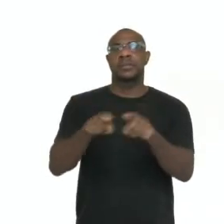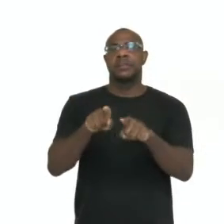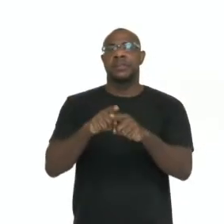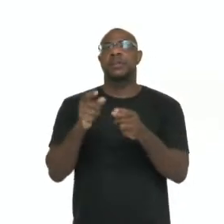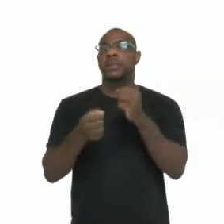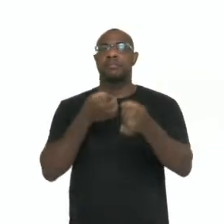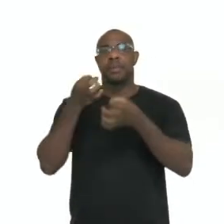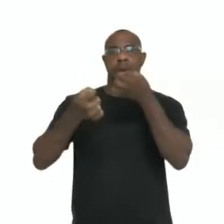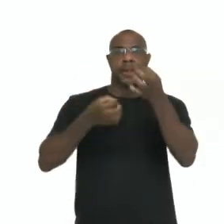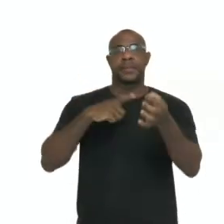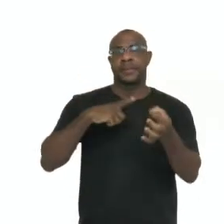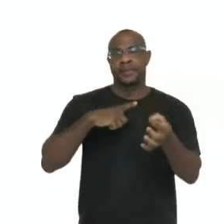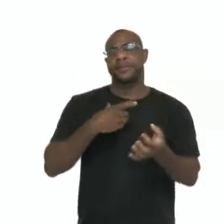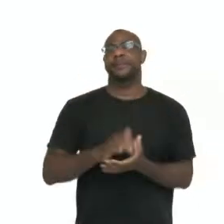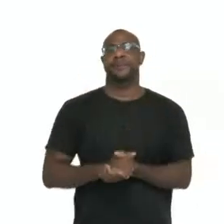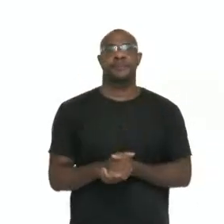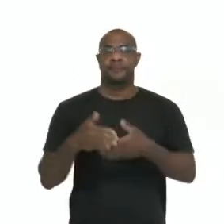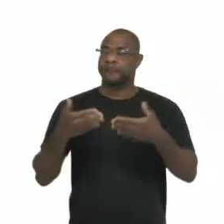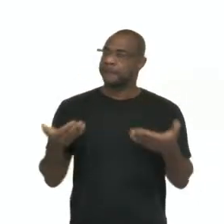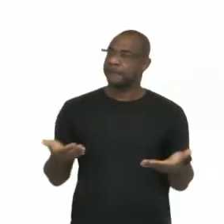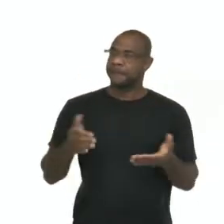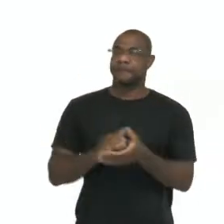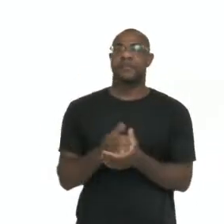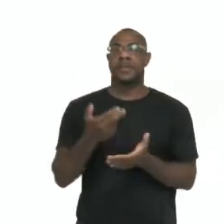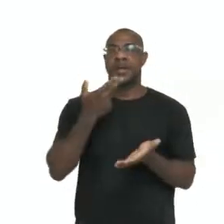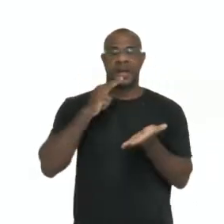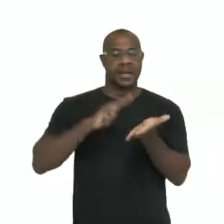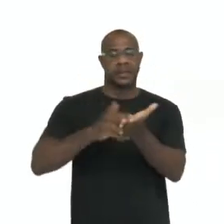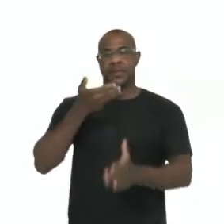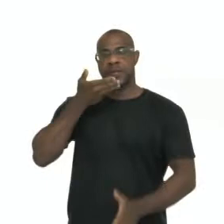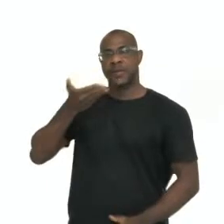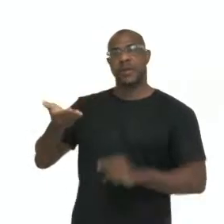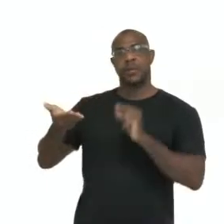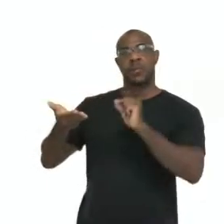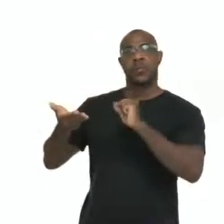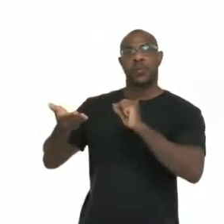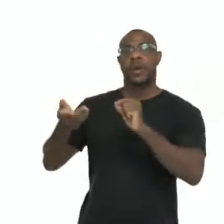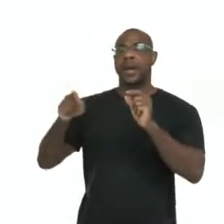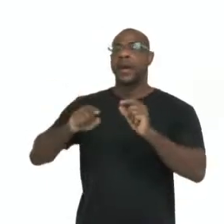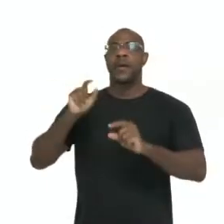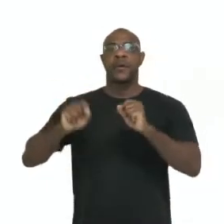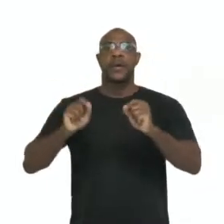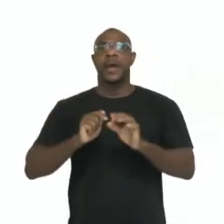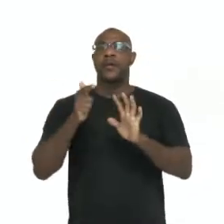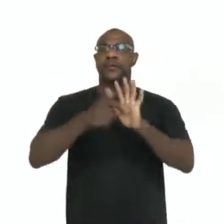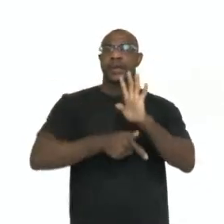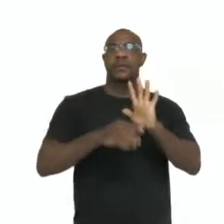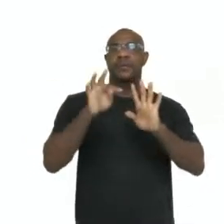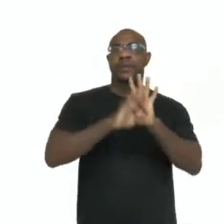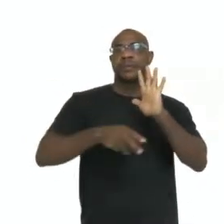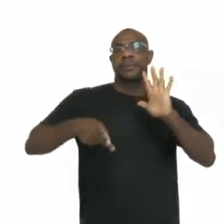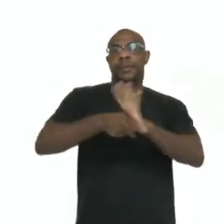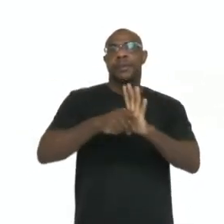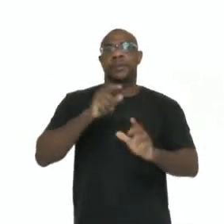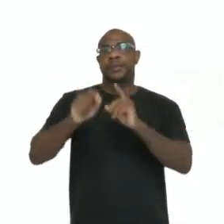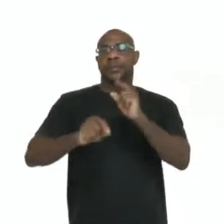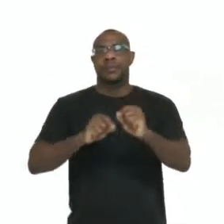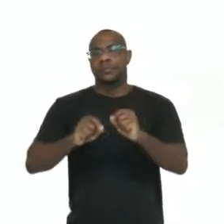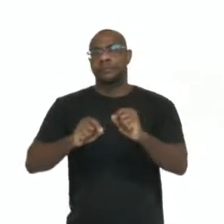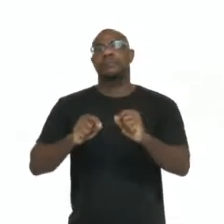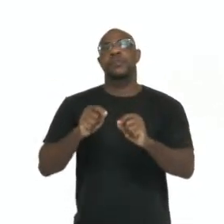argumentação presentes, né? Então, vejam, uma carta de solicitação se trata de um gênero pertencente à